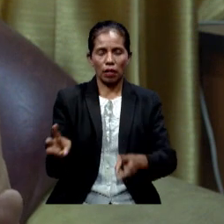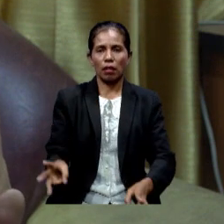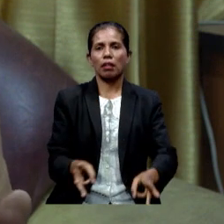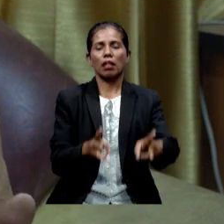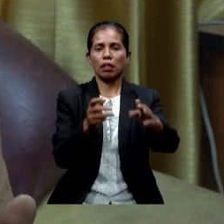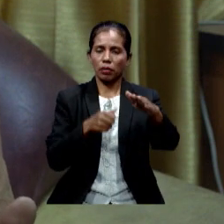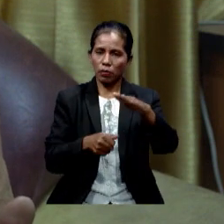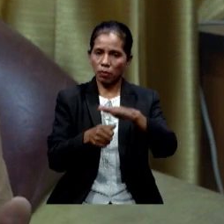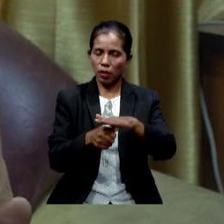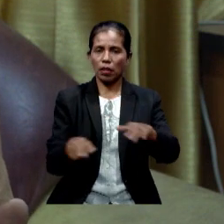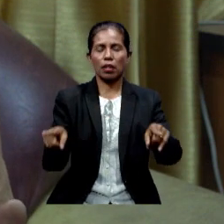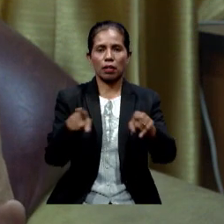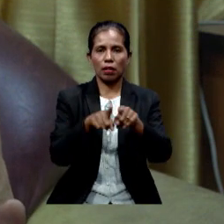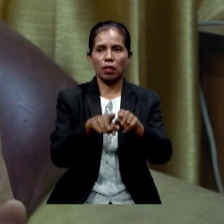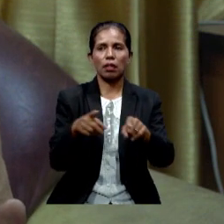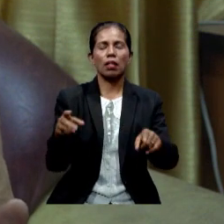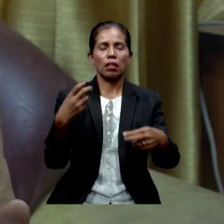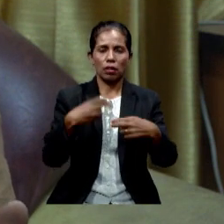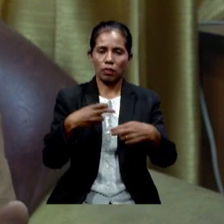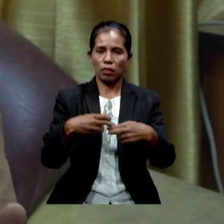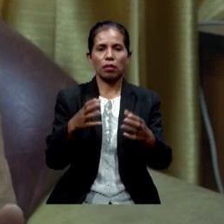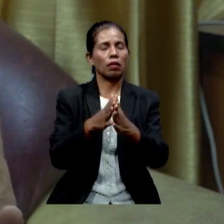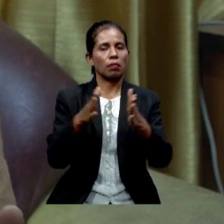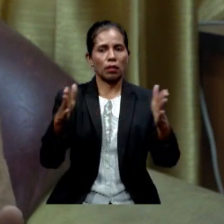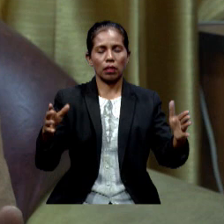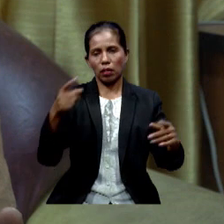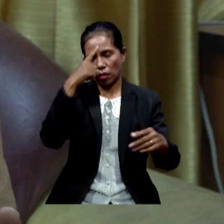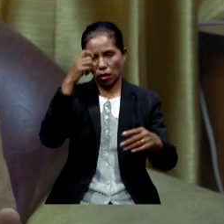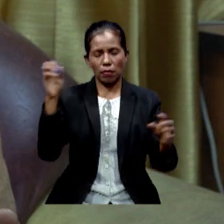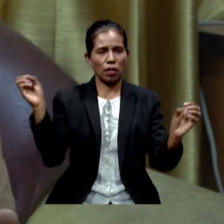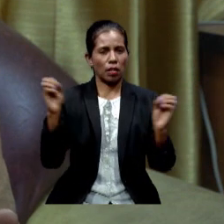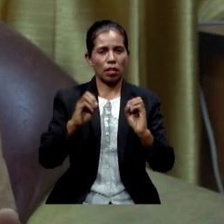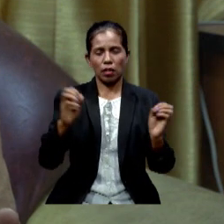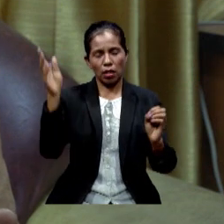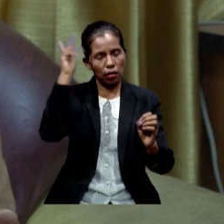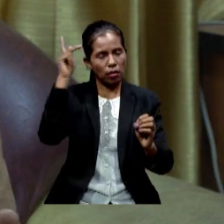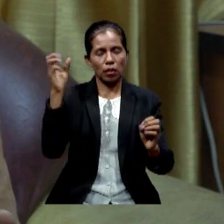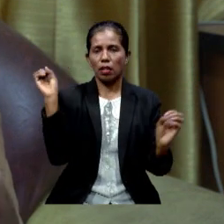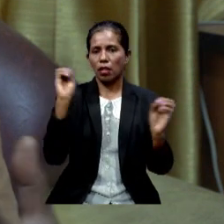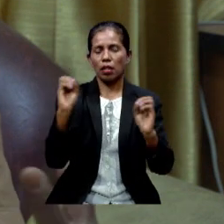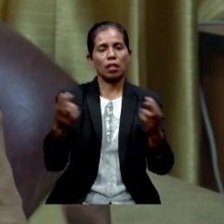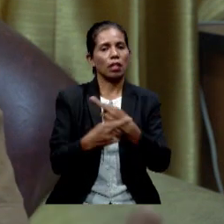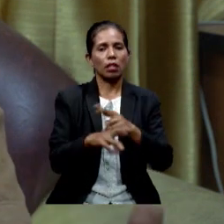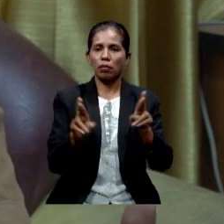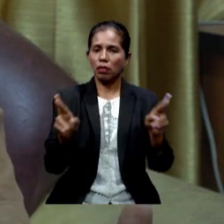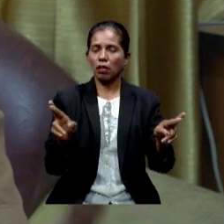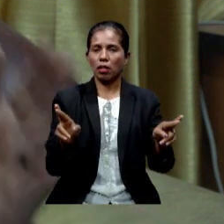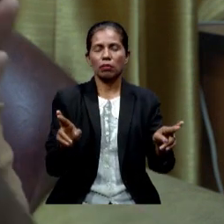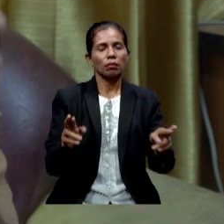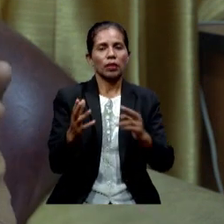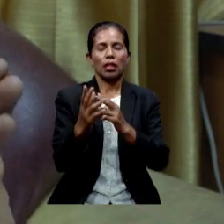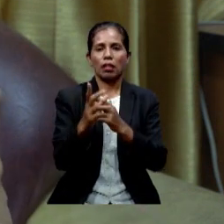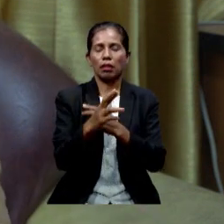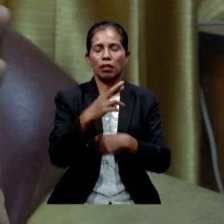idane sane ita kategori ne anesa risco as. Tambah lagi conhecimento, lagi resultado do laboratório em Bruma, ou se nação refere a